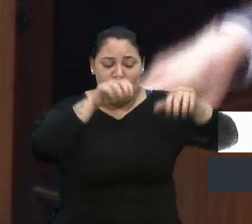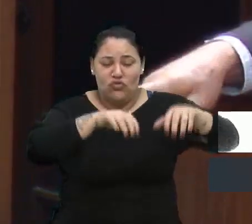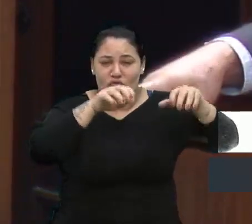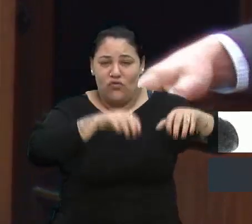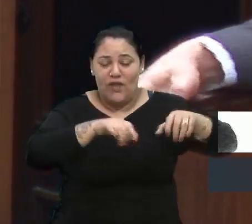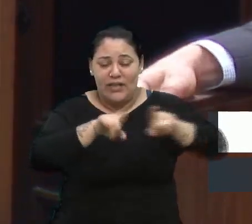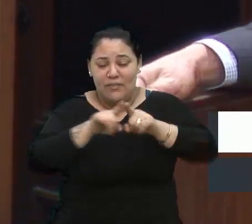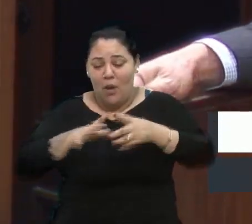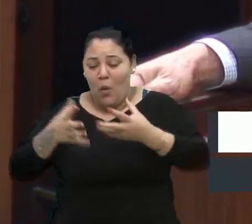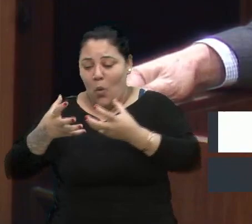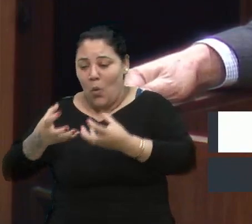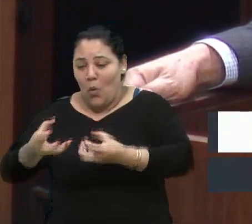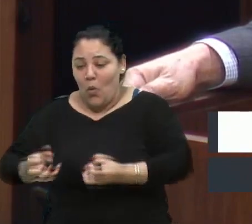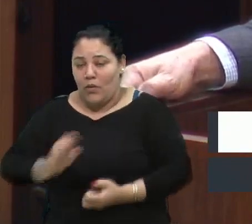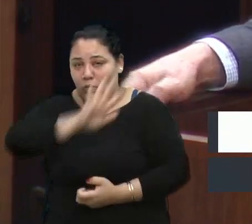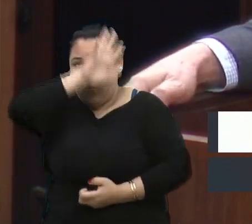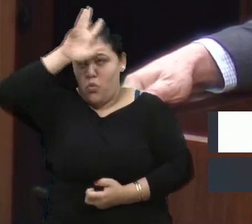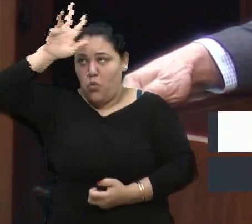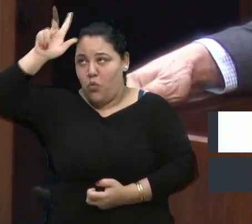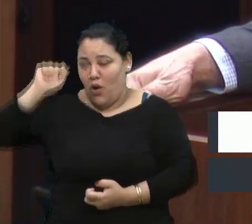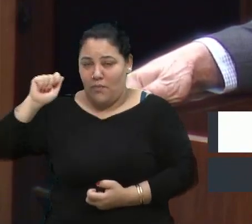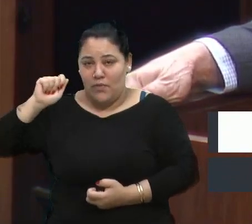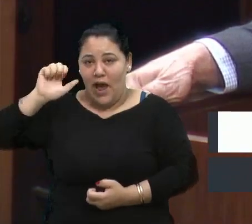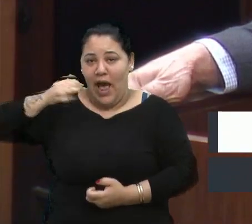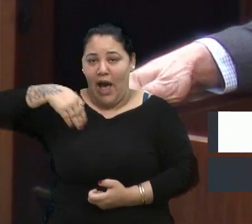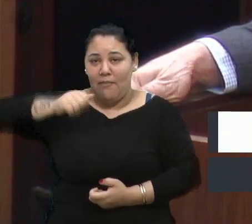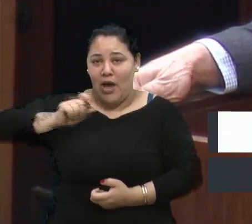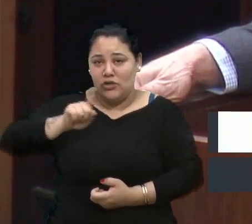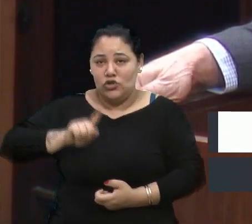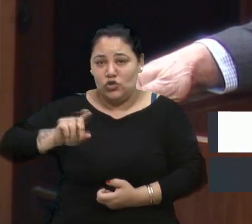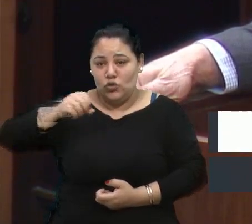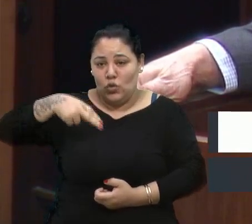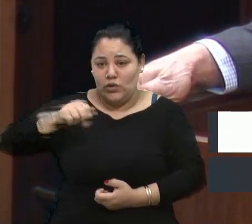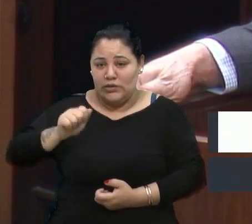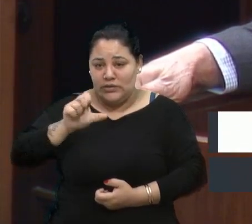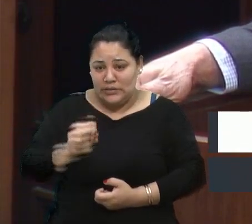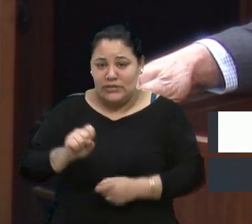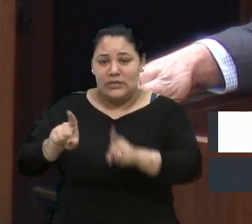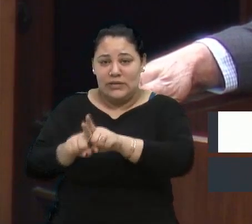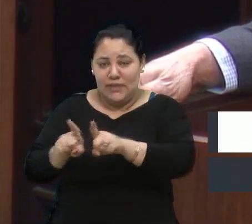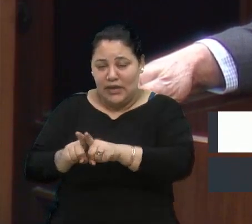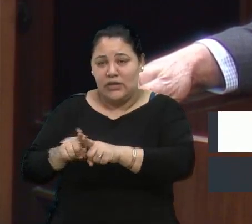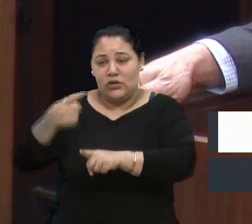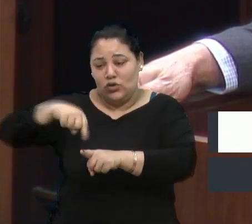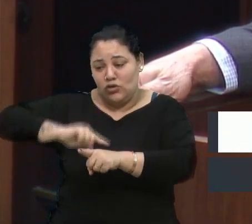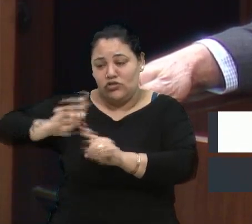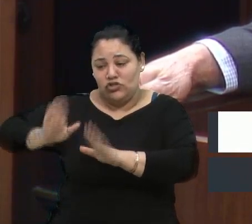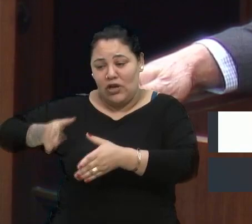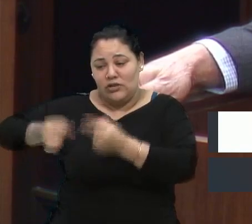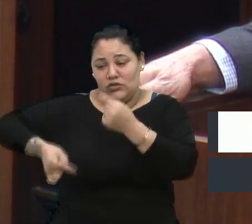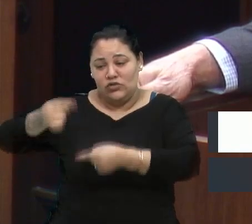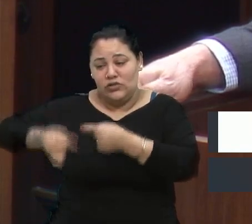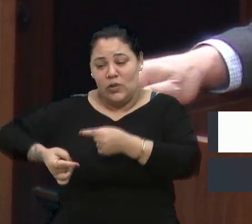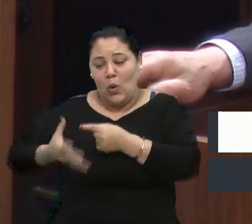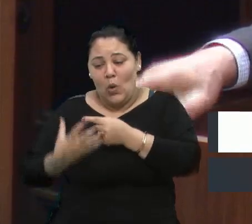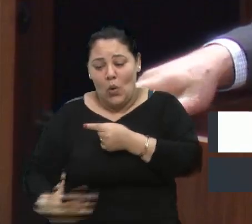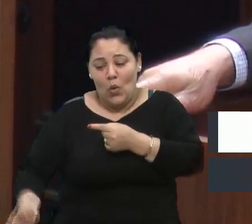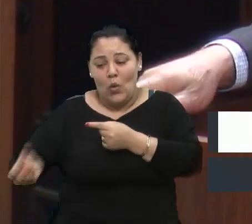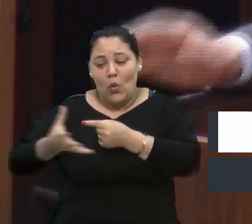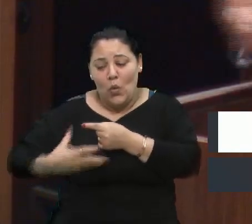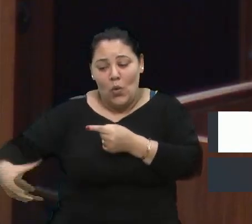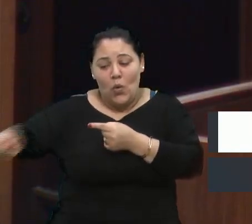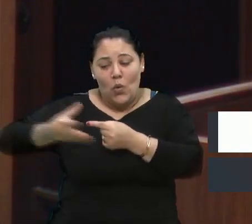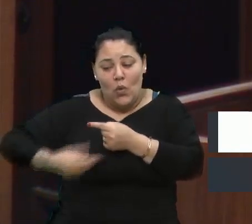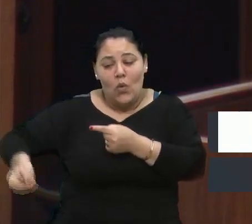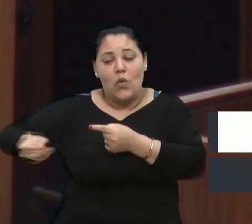na Amazônia. O ano passado nós falava aqui muitas vezes, debatia de consequência de estiagem, de poder produzir,